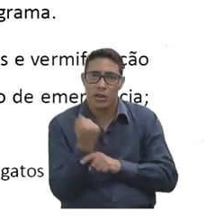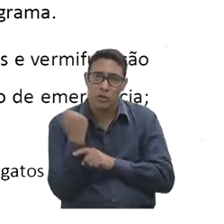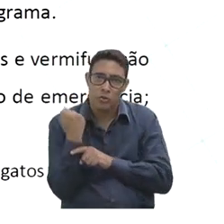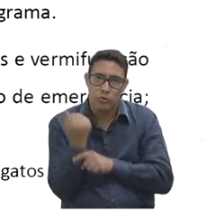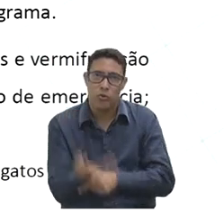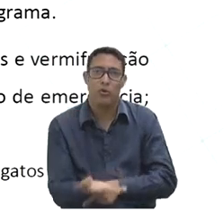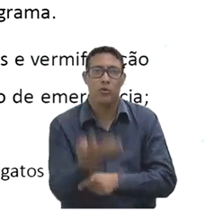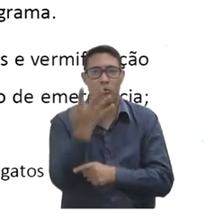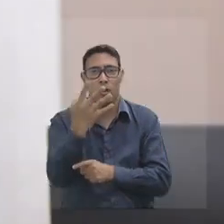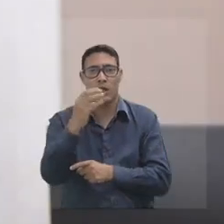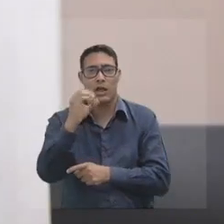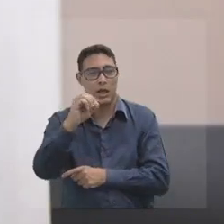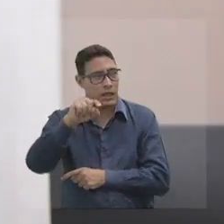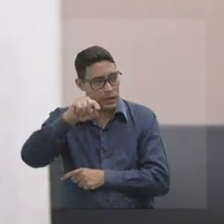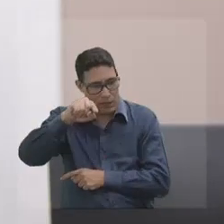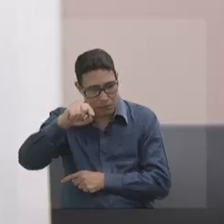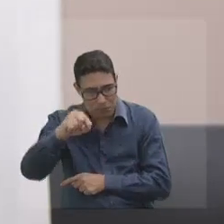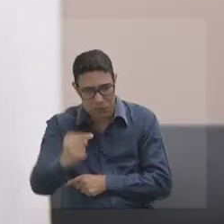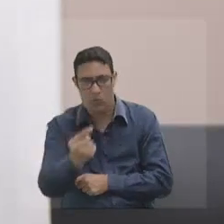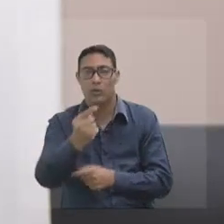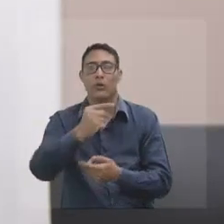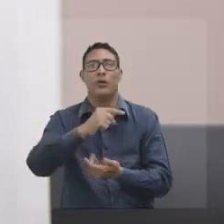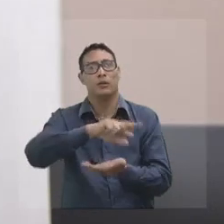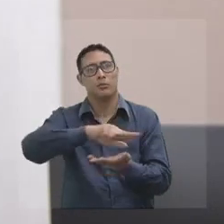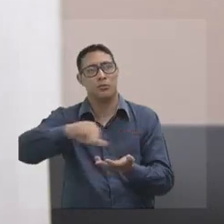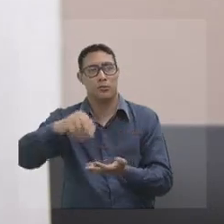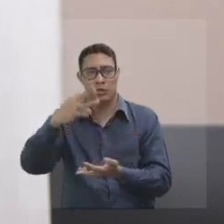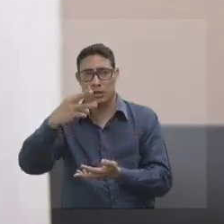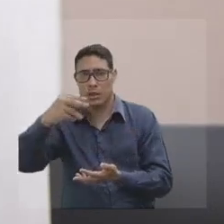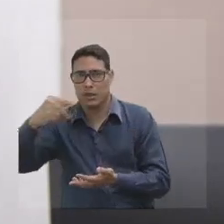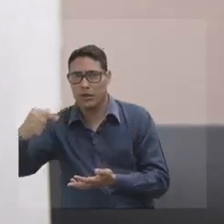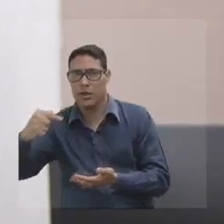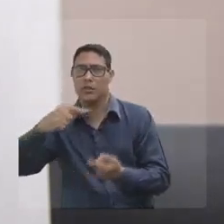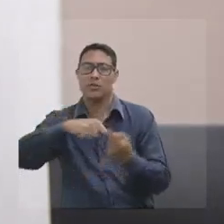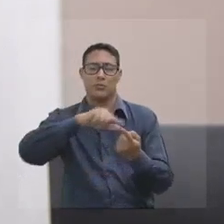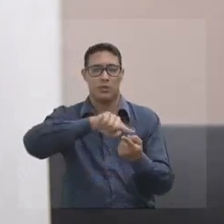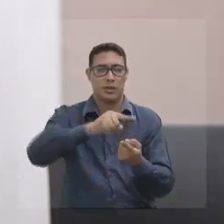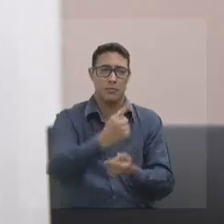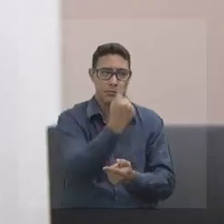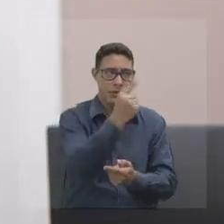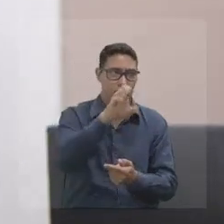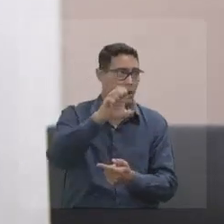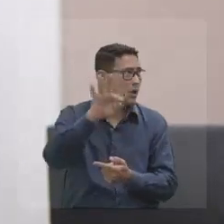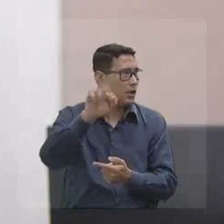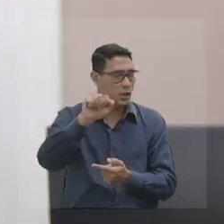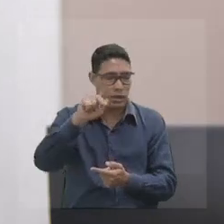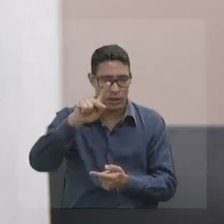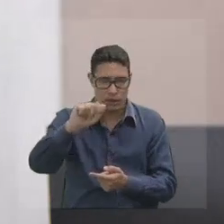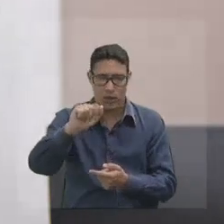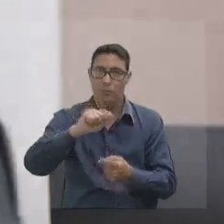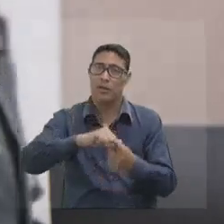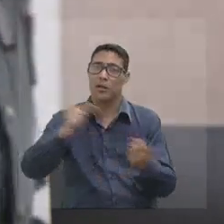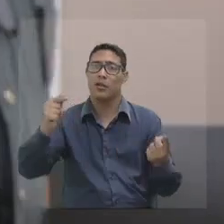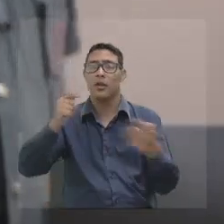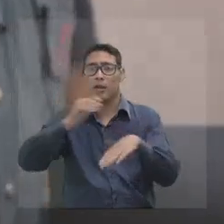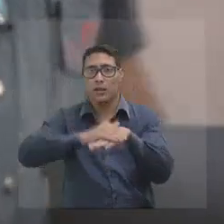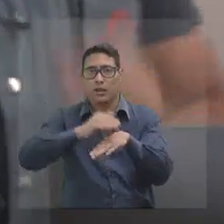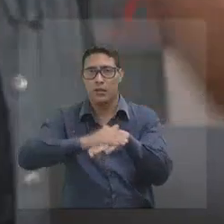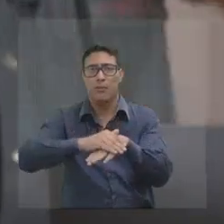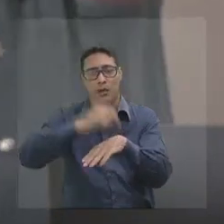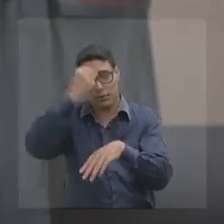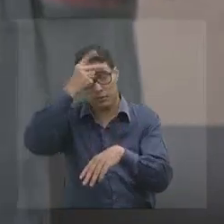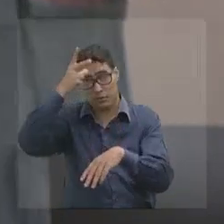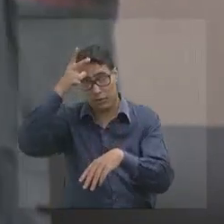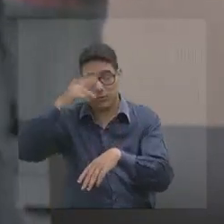40 mil microchips 37 leitores na primeira etapa E é contrapartida do município que recebe